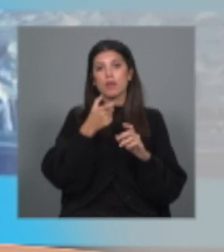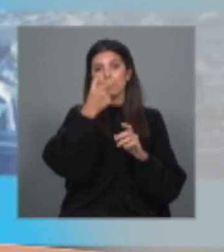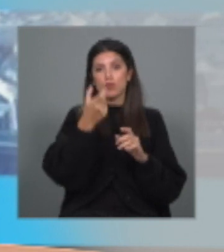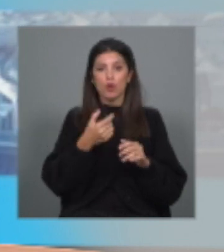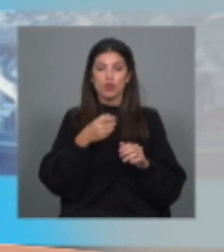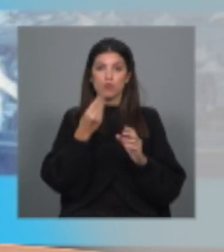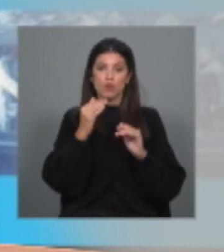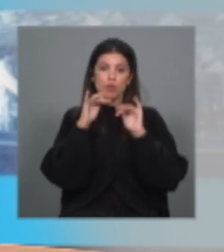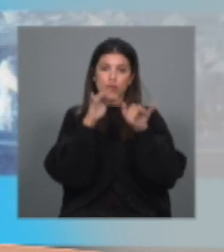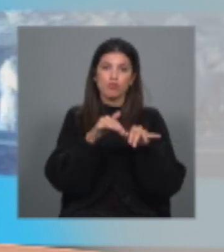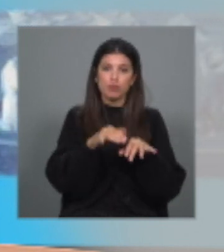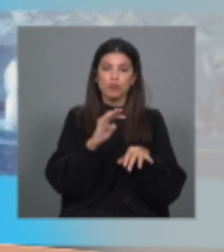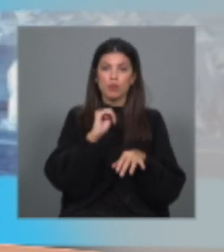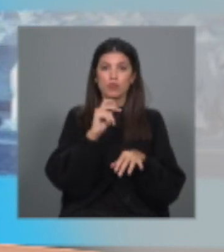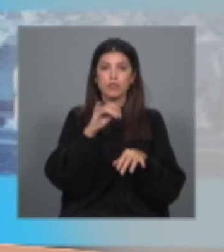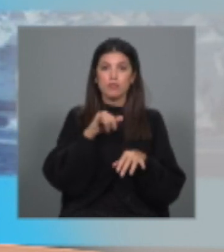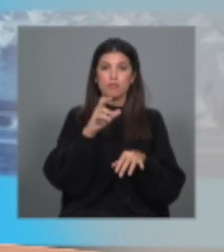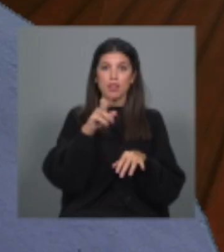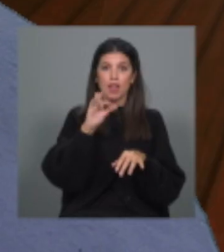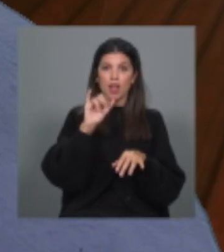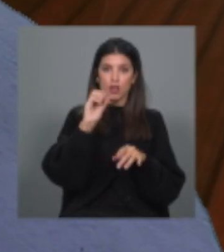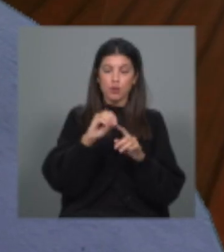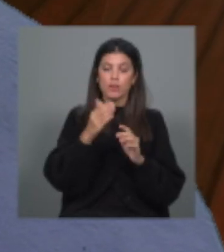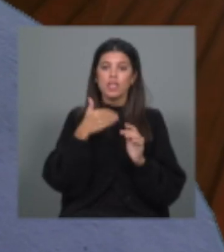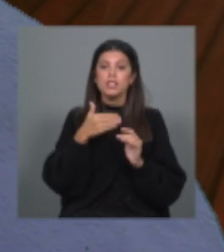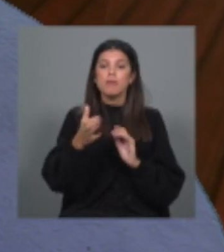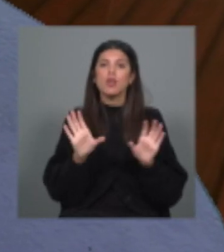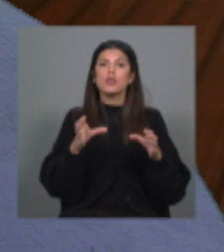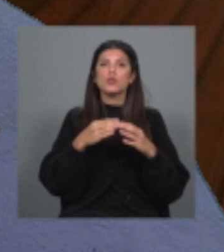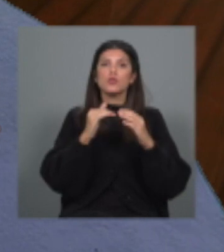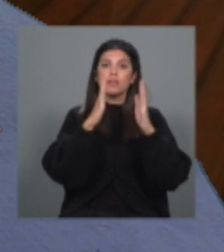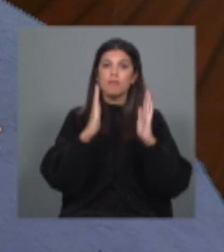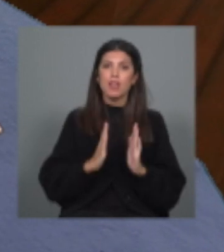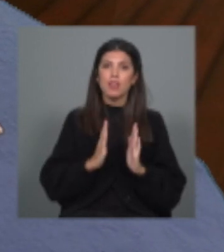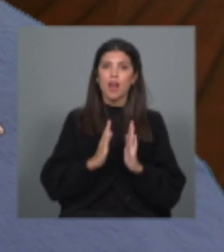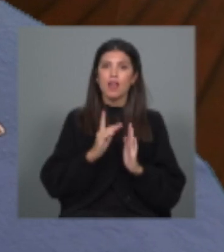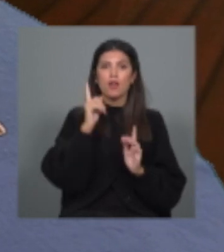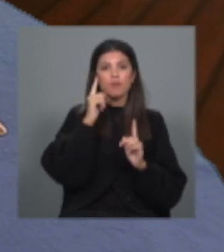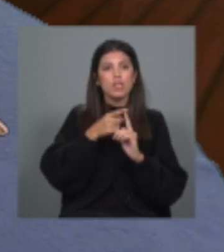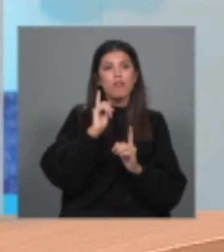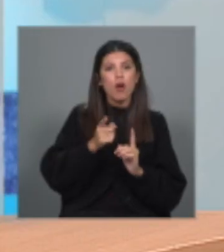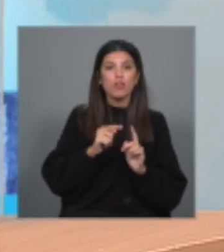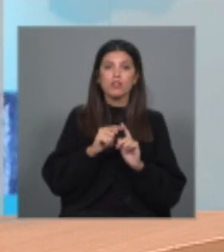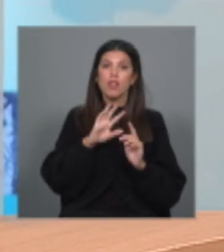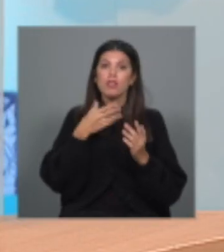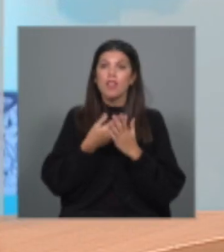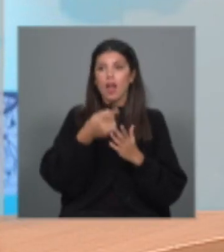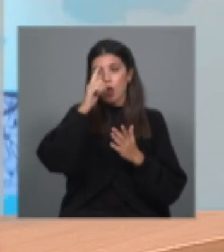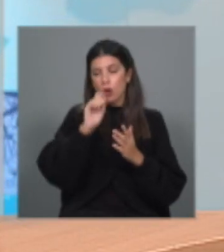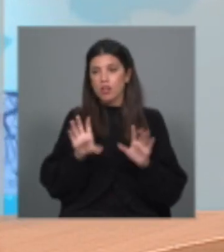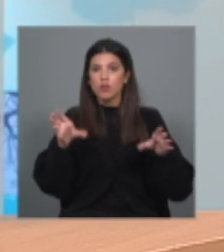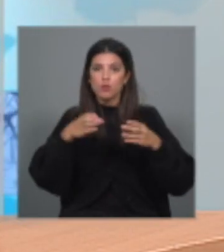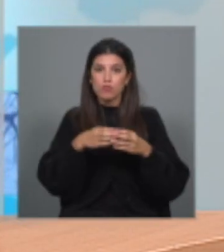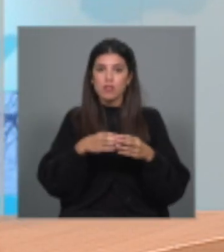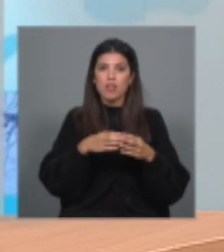estão. Esta Semana dos Seminários acontece com que objetivo? Comum de todos os anos, não é? Recordar as comunidades